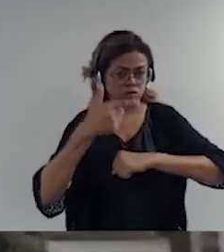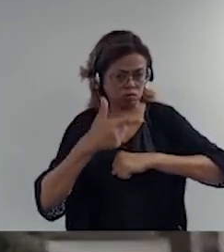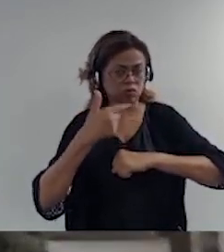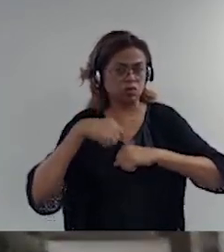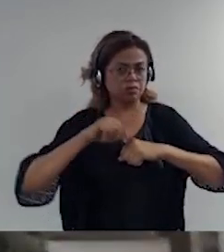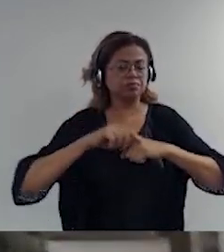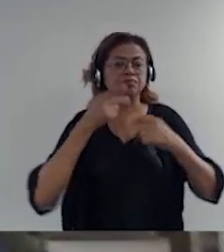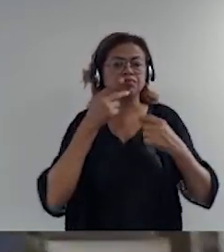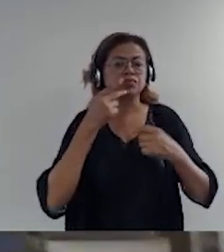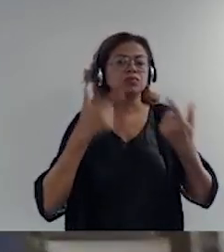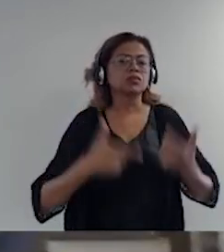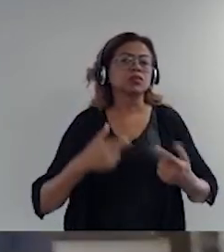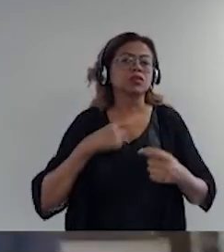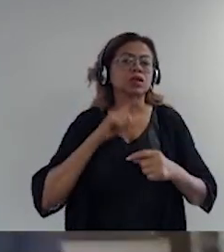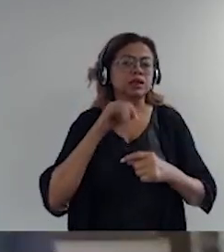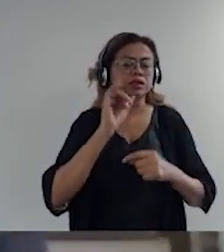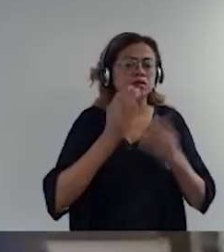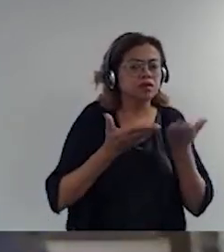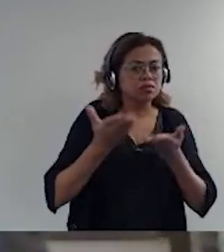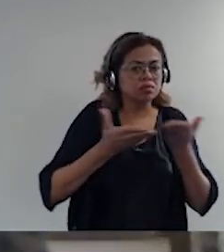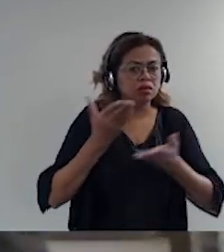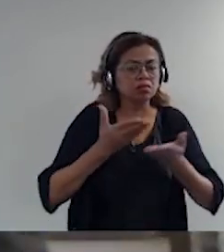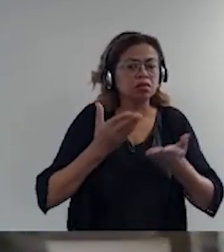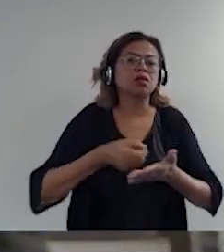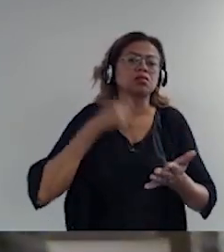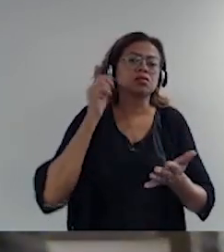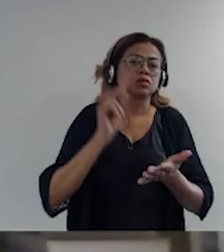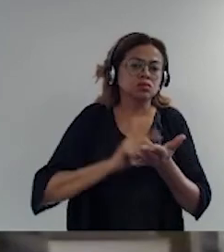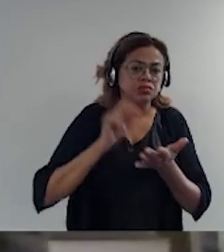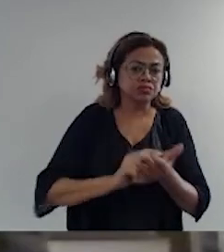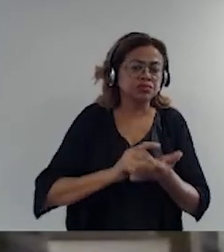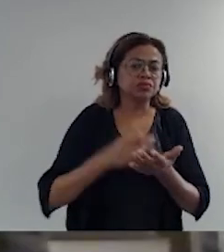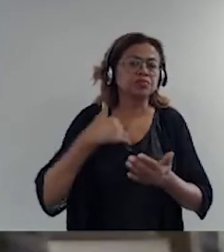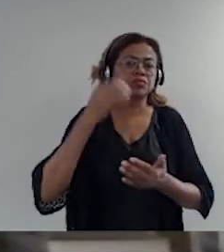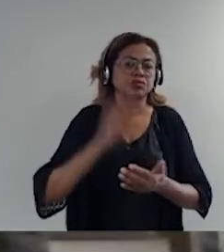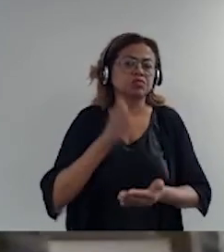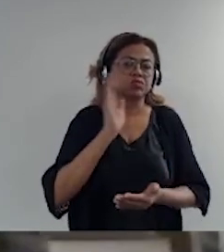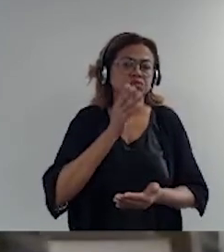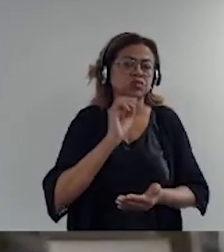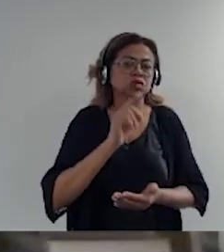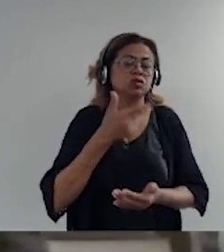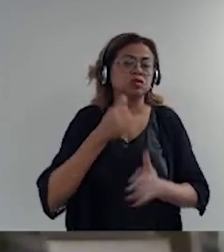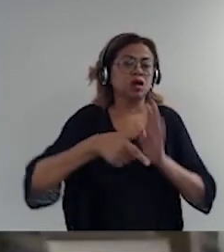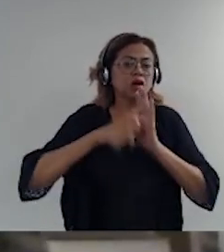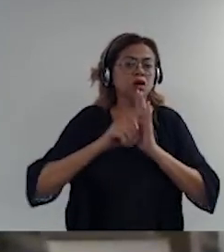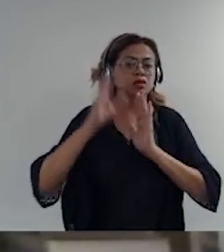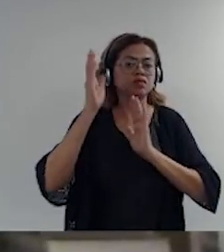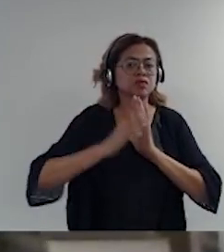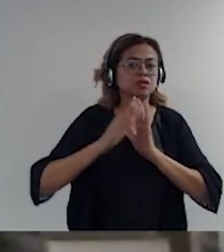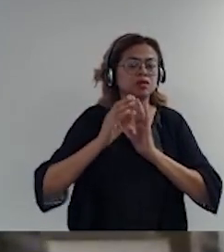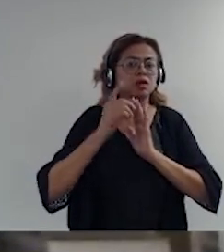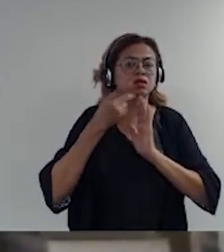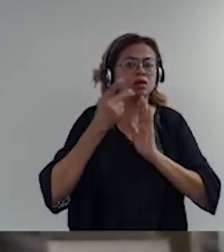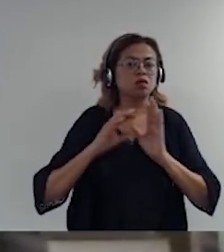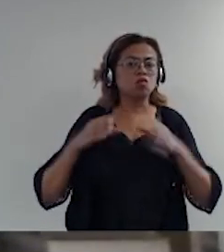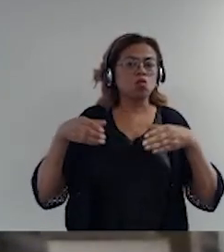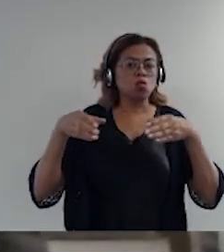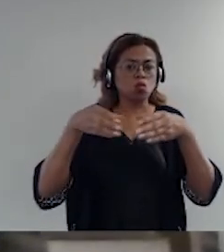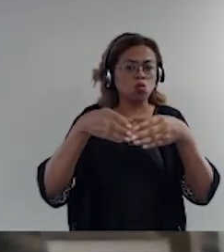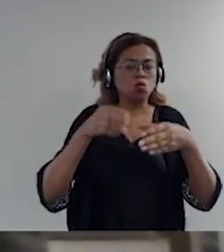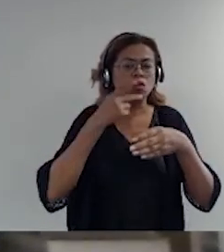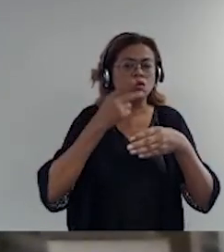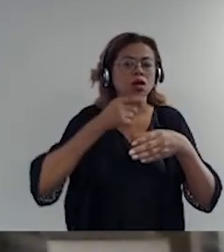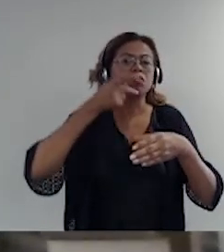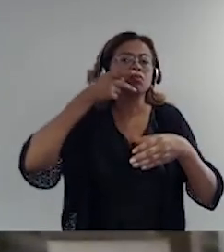Se tratasse efetivamente de dividendo já declarado pela Assembleia Geral Ordinária,